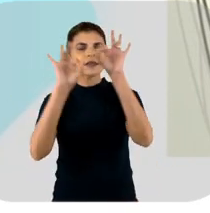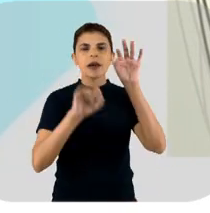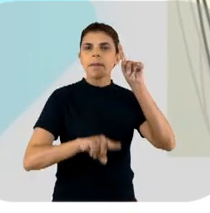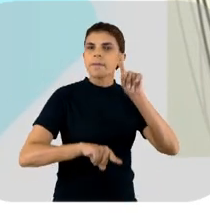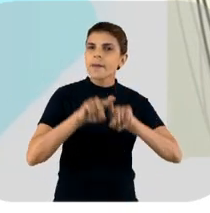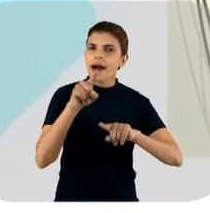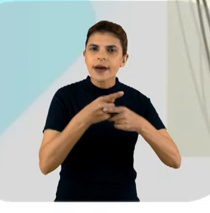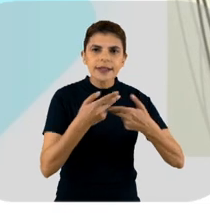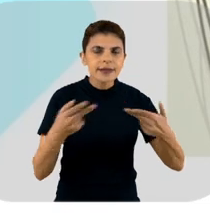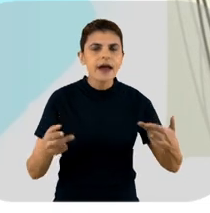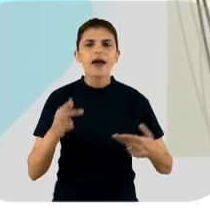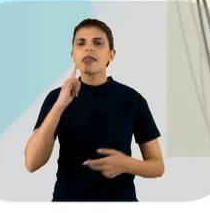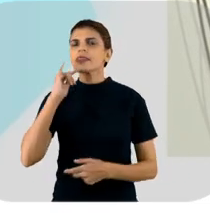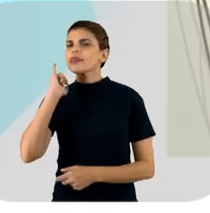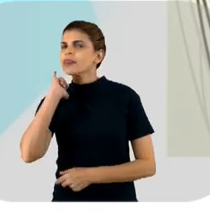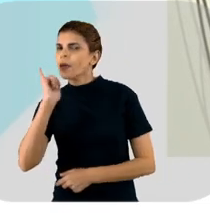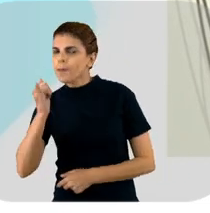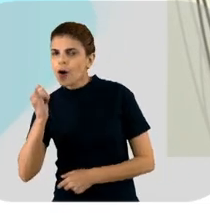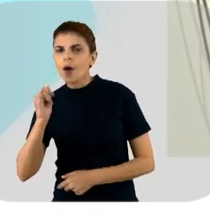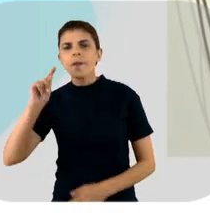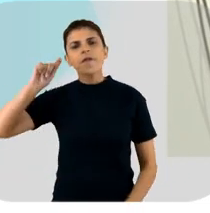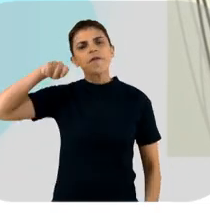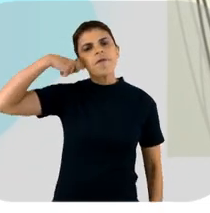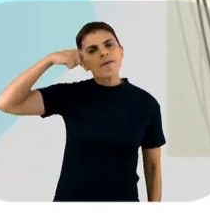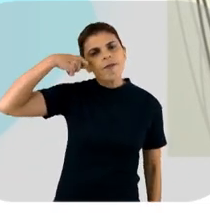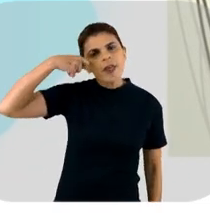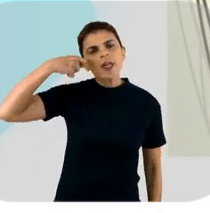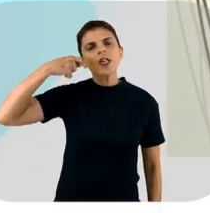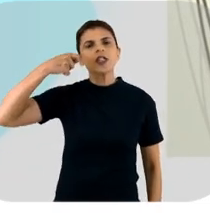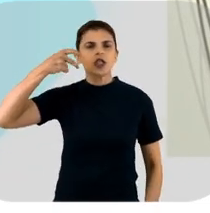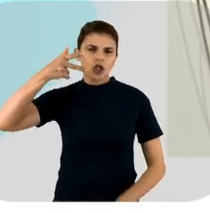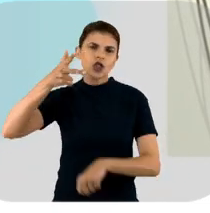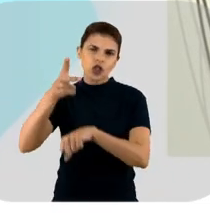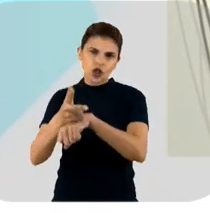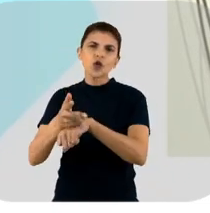os materiais, depoimentos, enfim, vídeos,